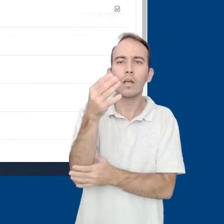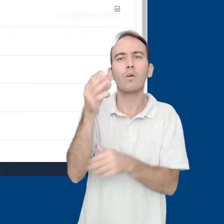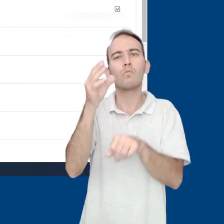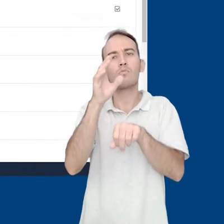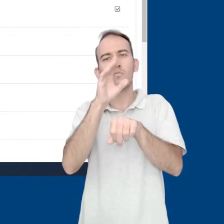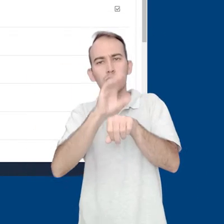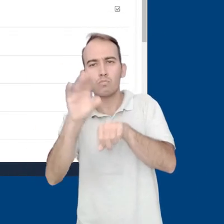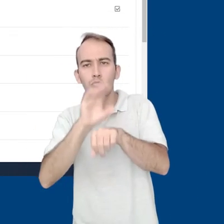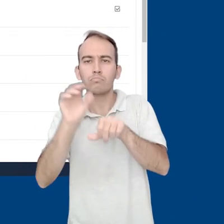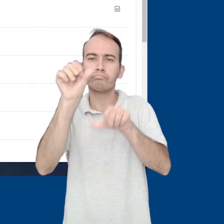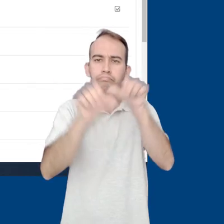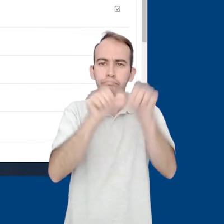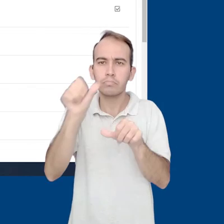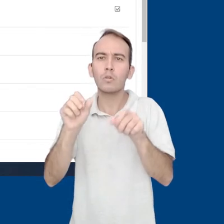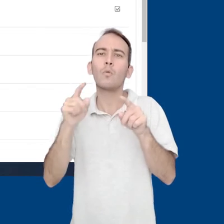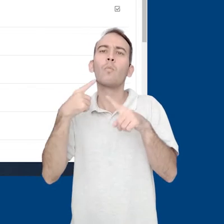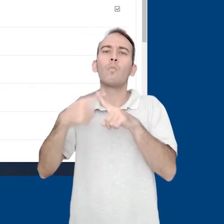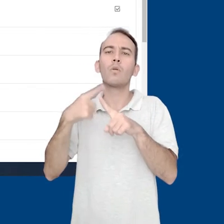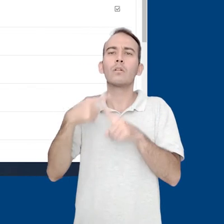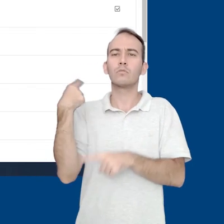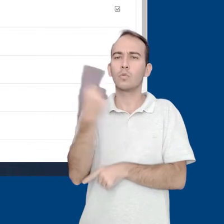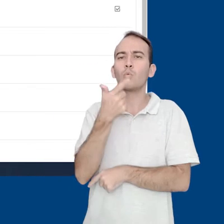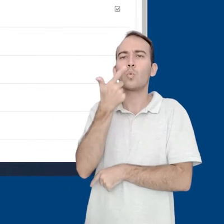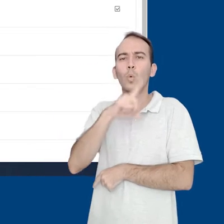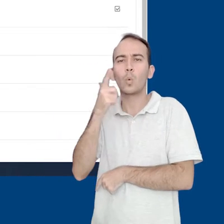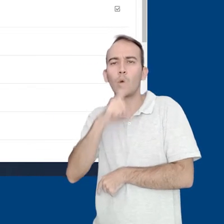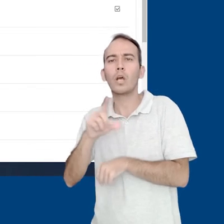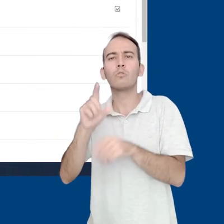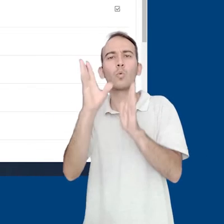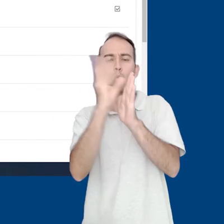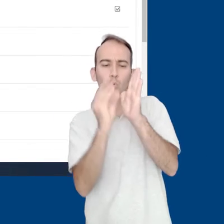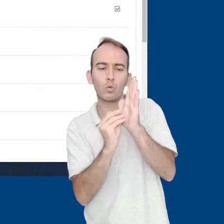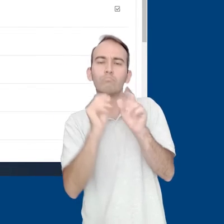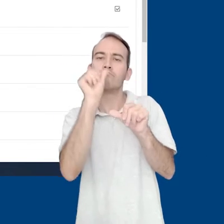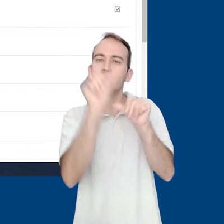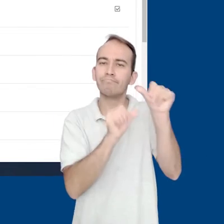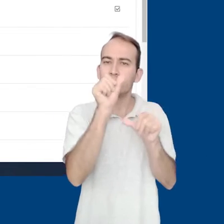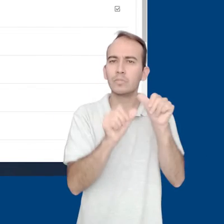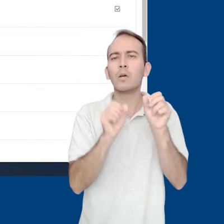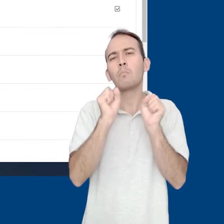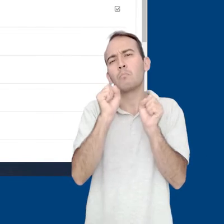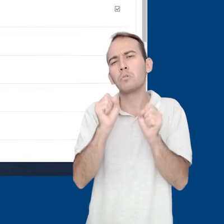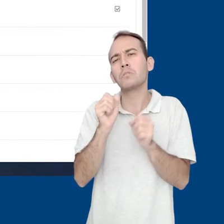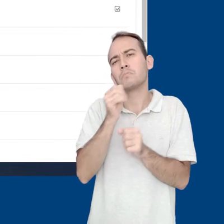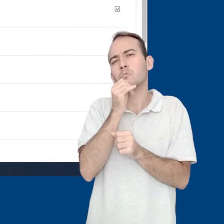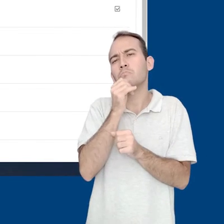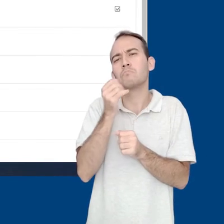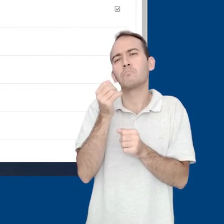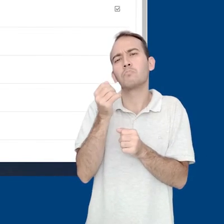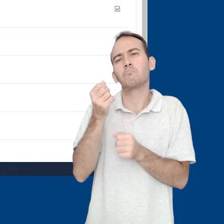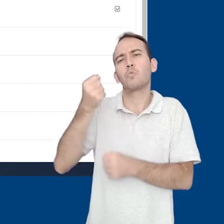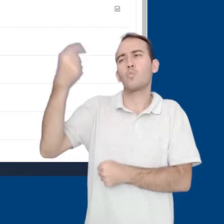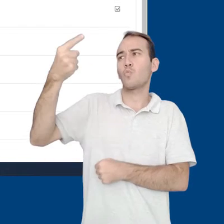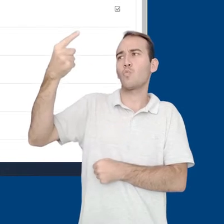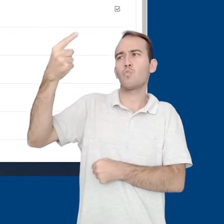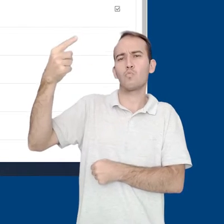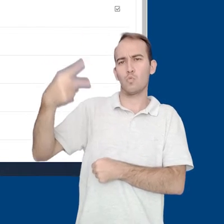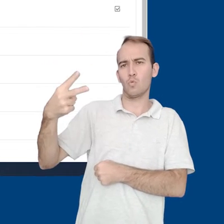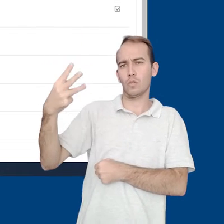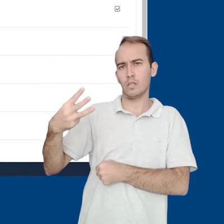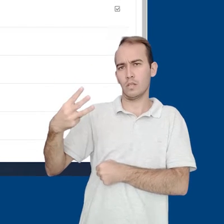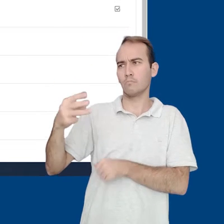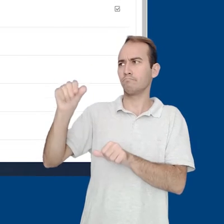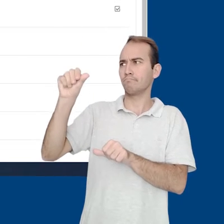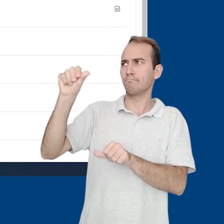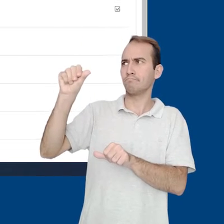para que possamos efetuar alterações no conteúdo da sala. Podemos mudar a ordem, podemos